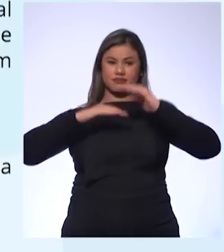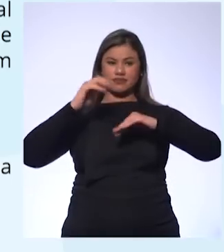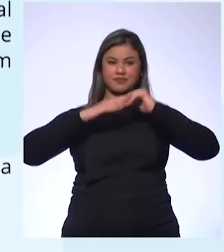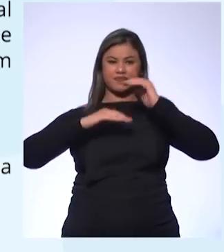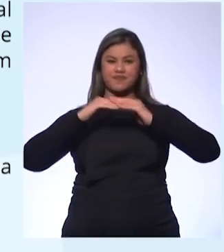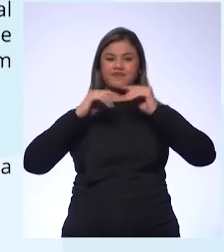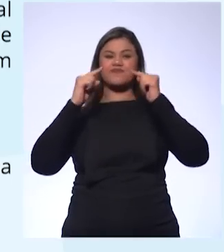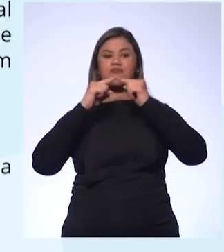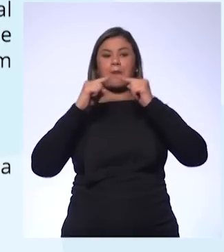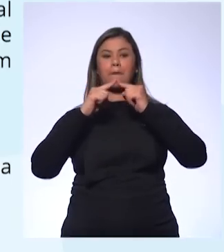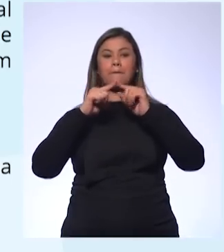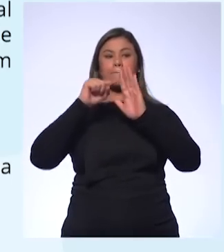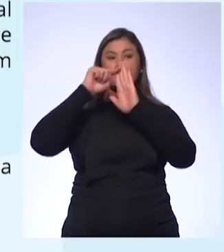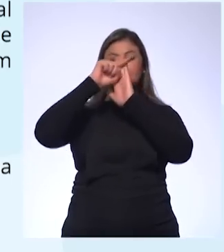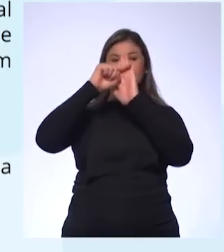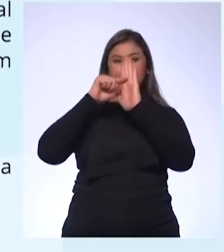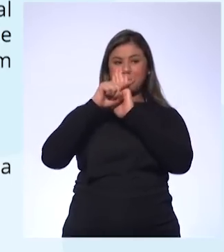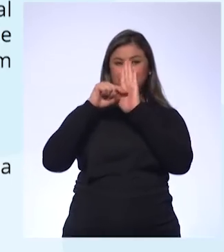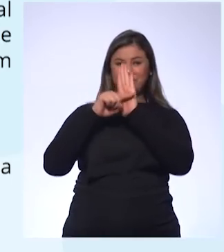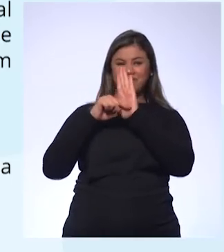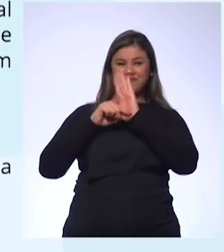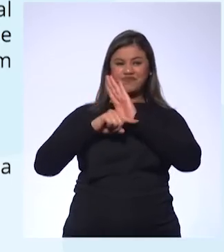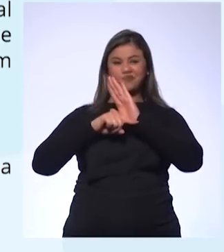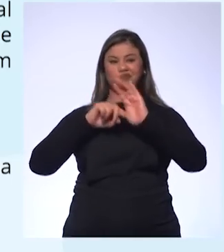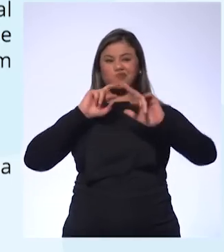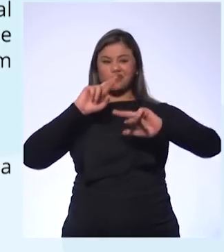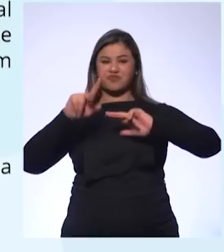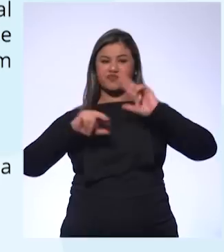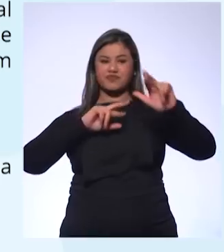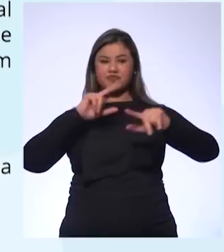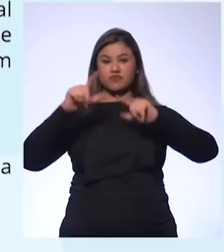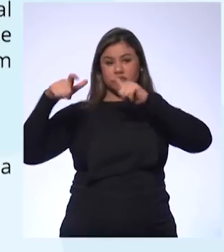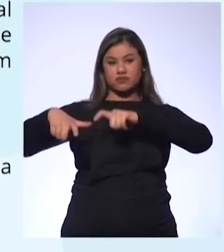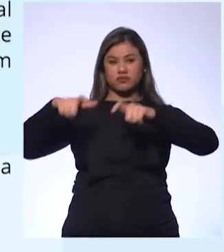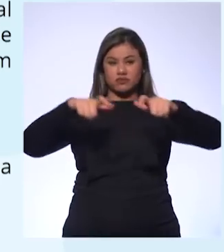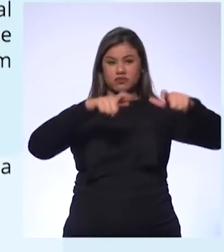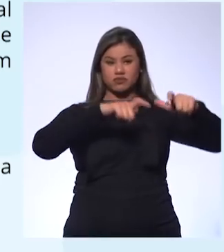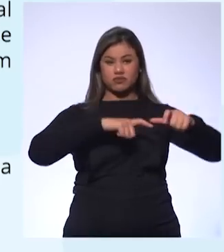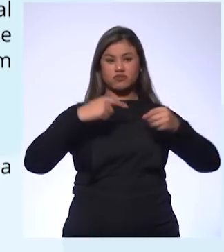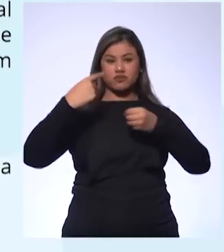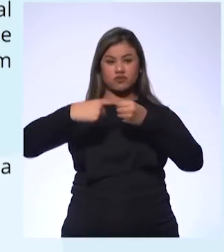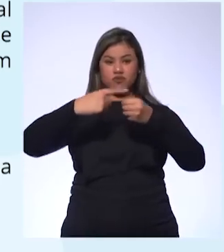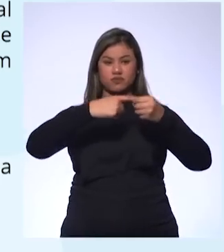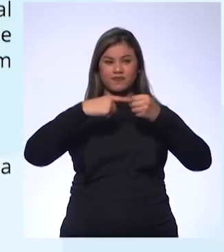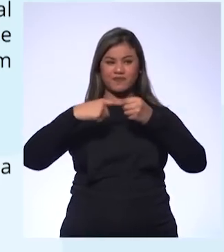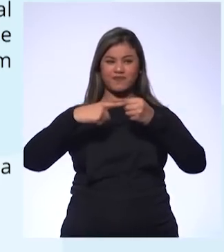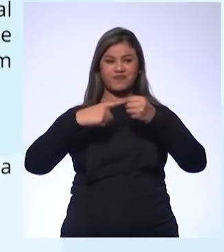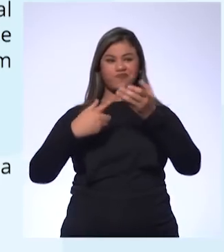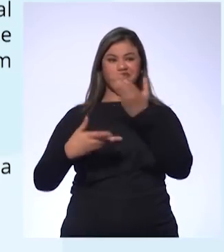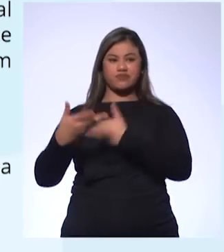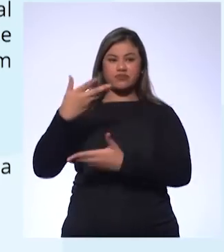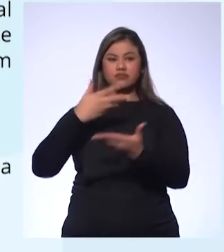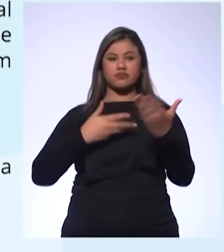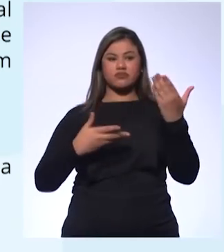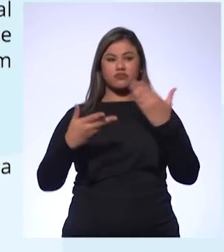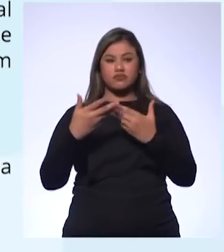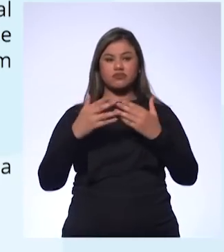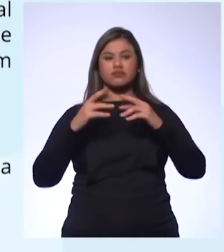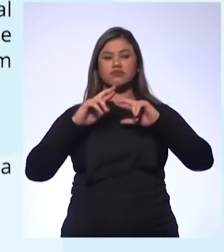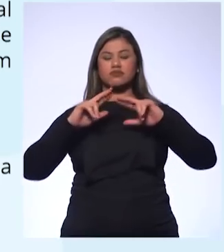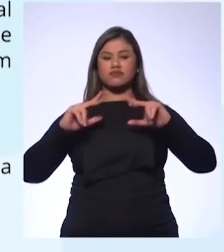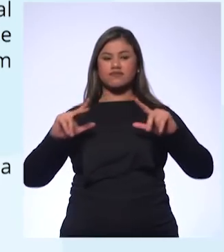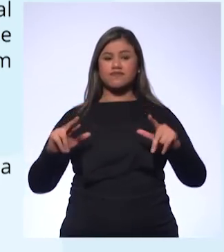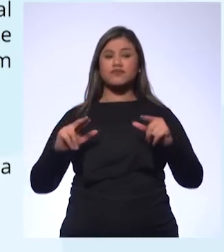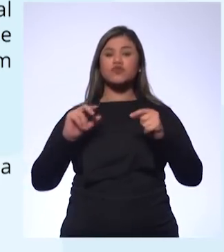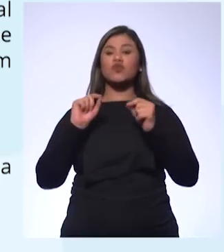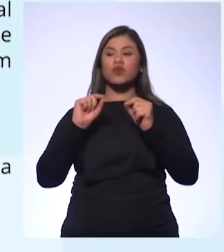será analisar as diferenças na apropriação dos espaços urbanos, relacionando-as com os processos de